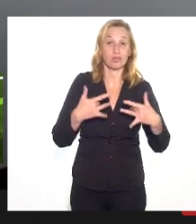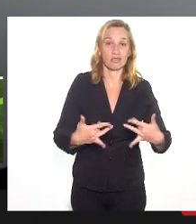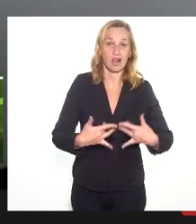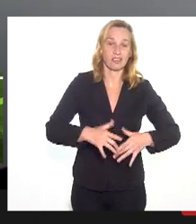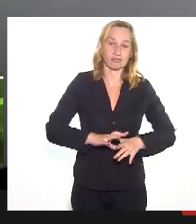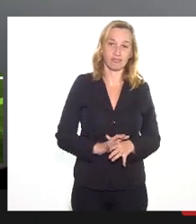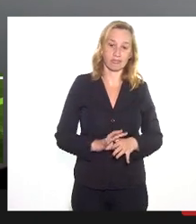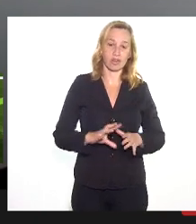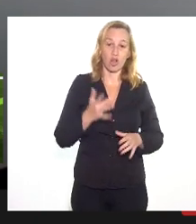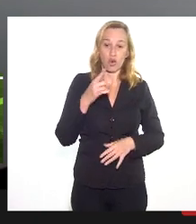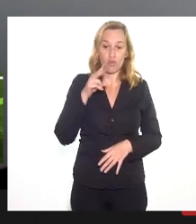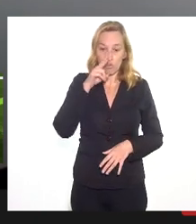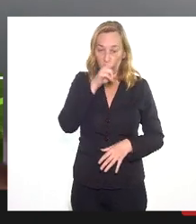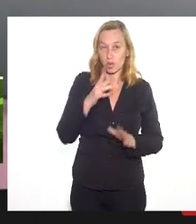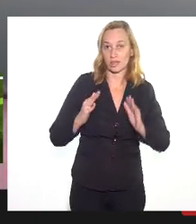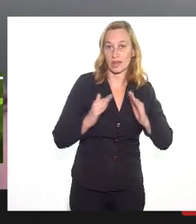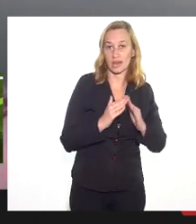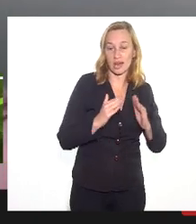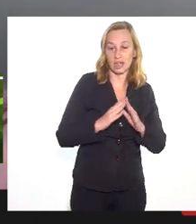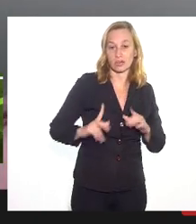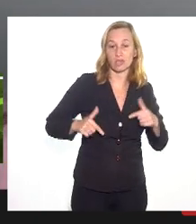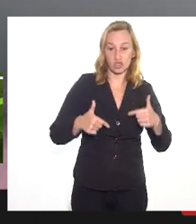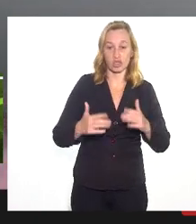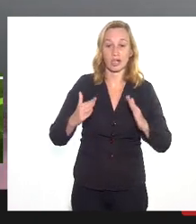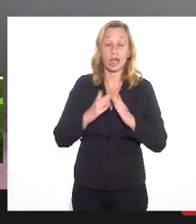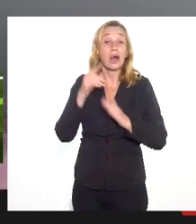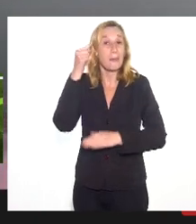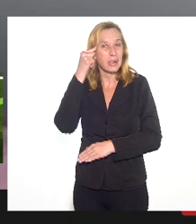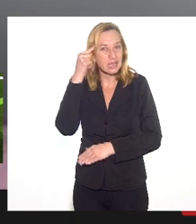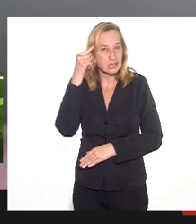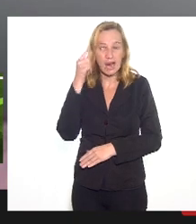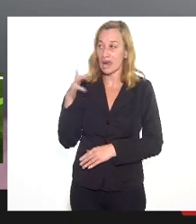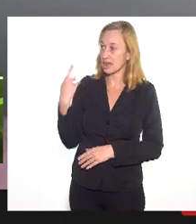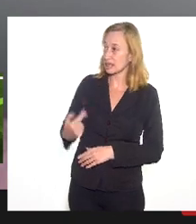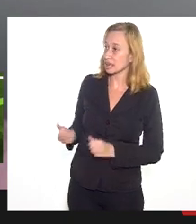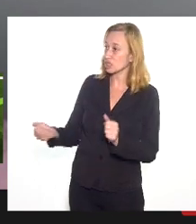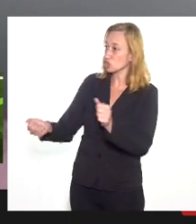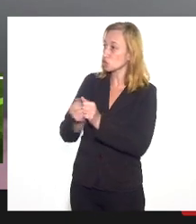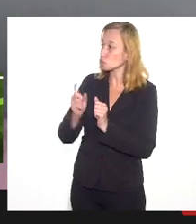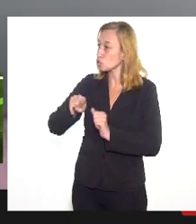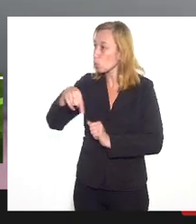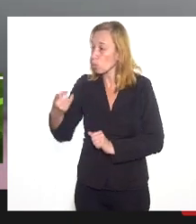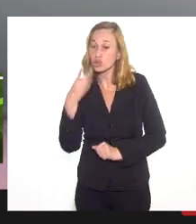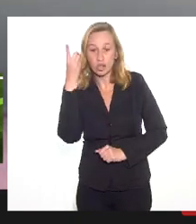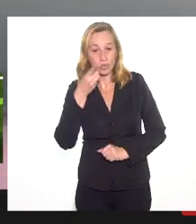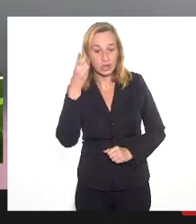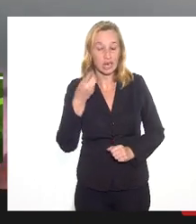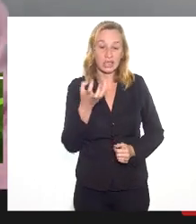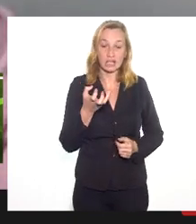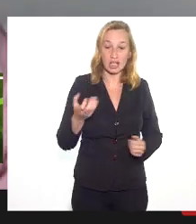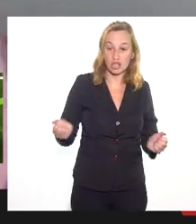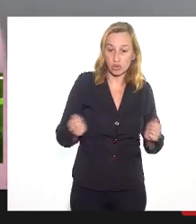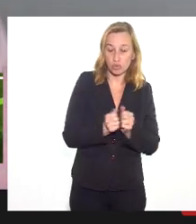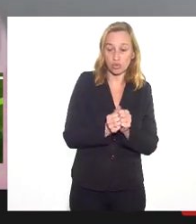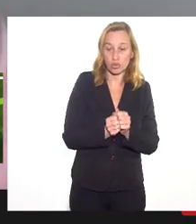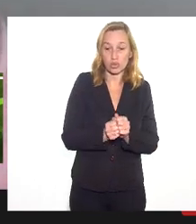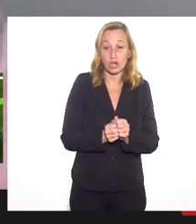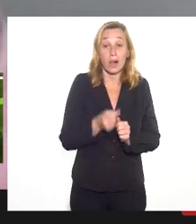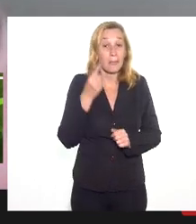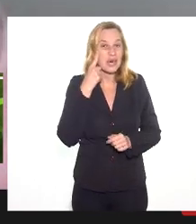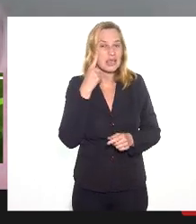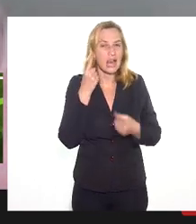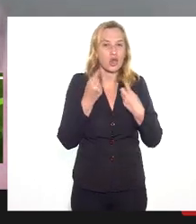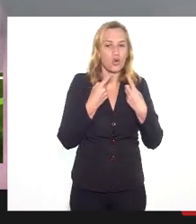atuação forte na casa nesse sentido. E a gente poderia pensar, Renata, juntos, e os deputados que quiserem também somar conosco, pensar em